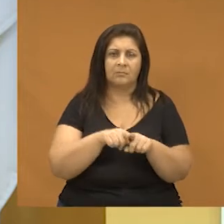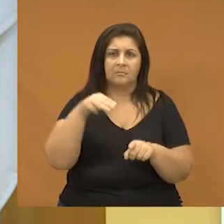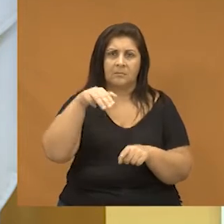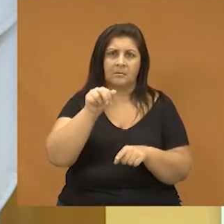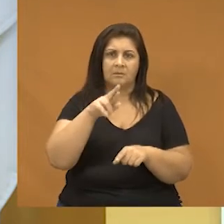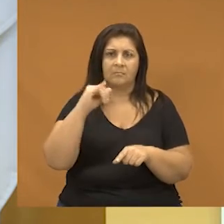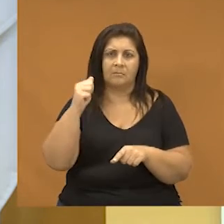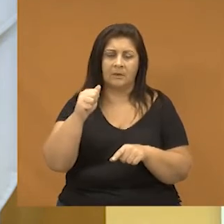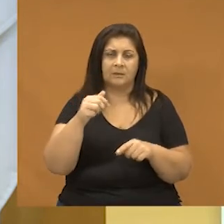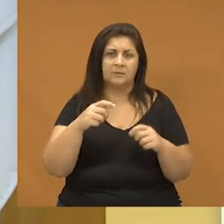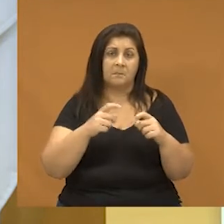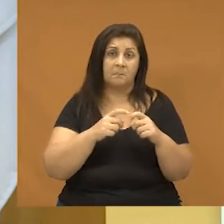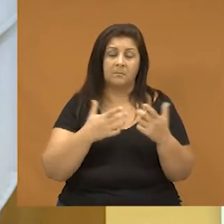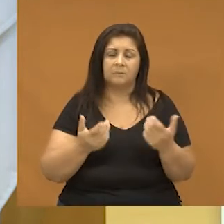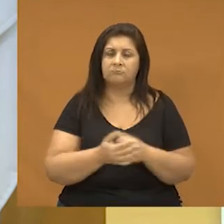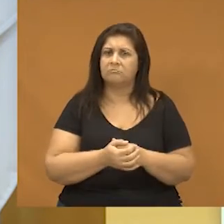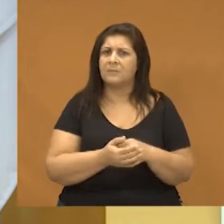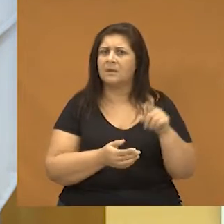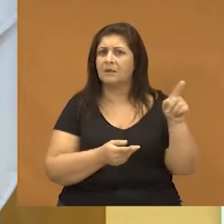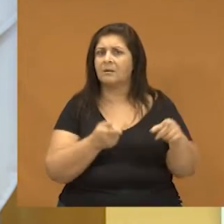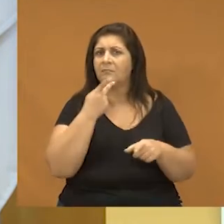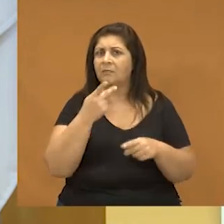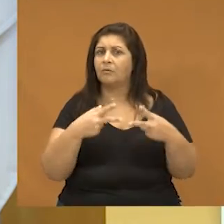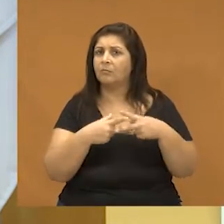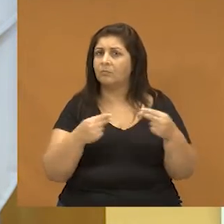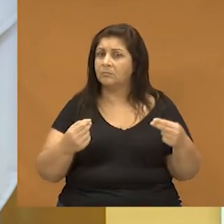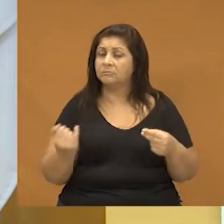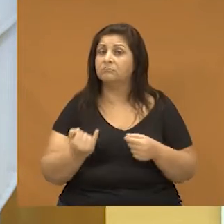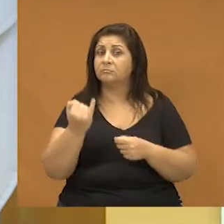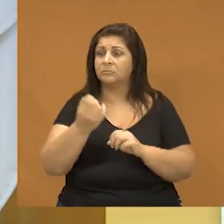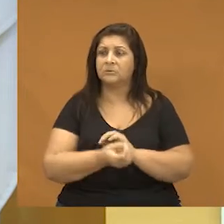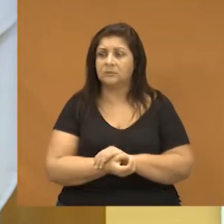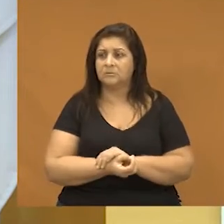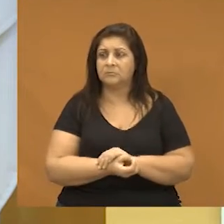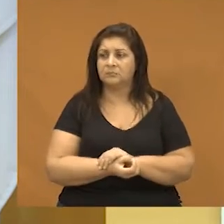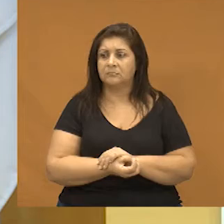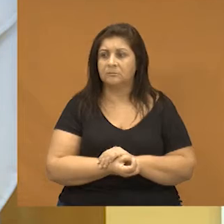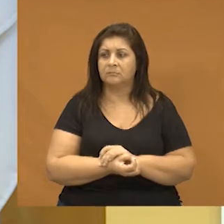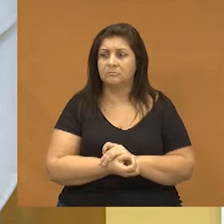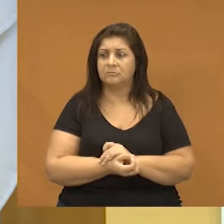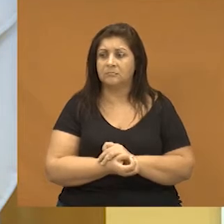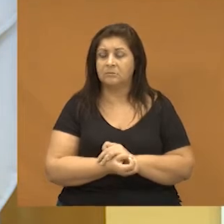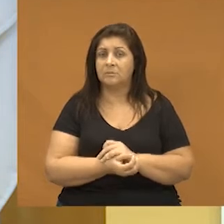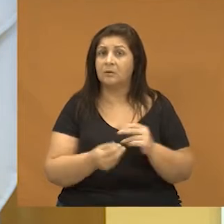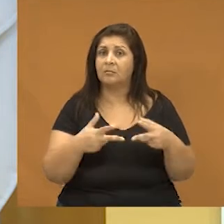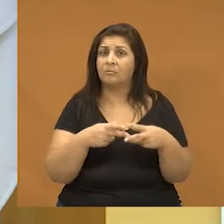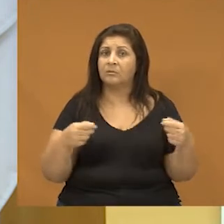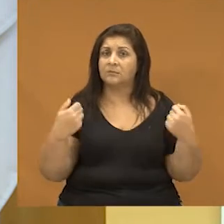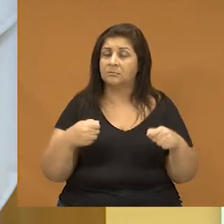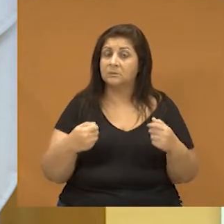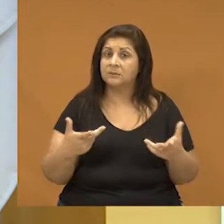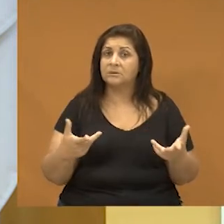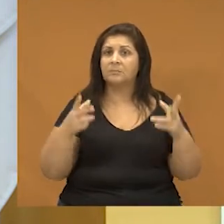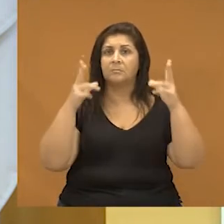área. Acho que o Rodrigo colocou muitas questões aqui que já elucidam aquilo que a gente precisa reconhecer